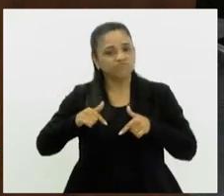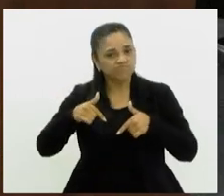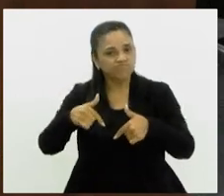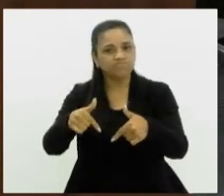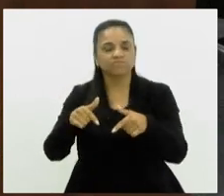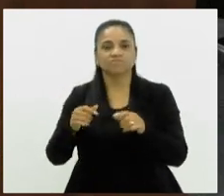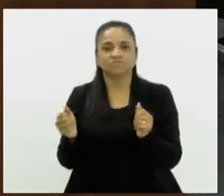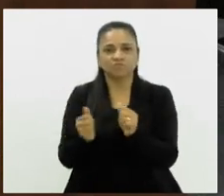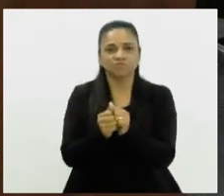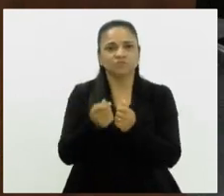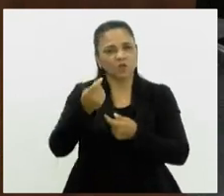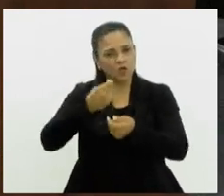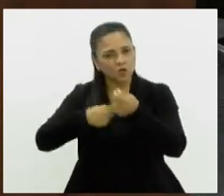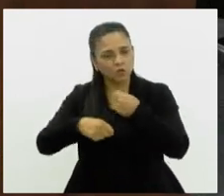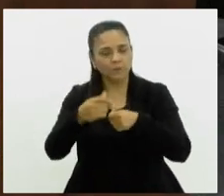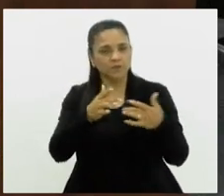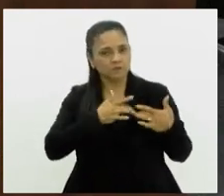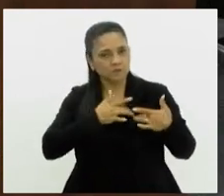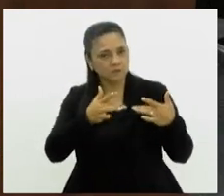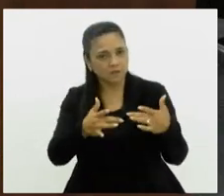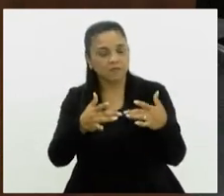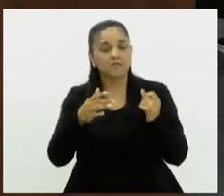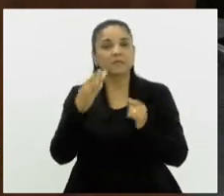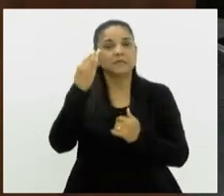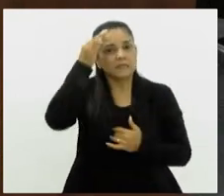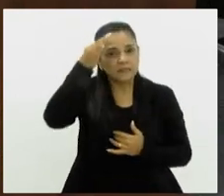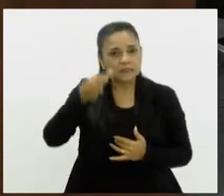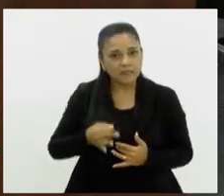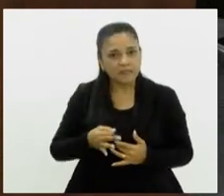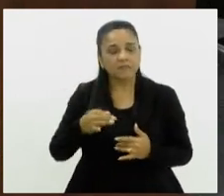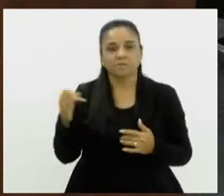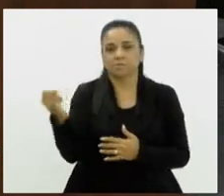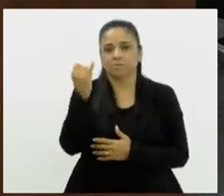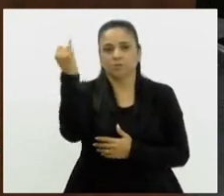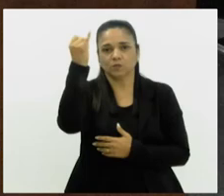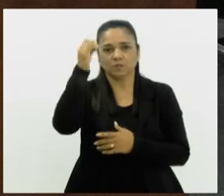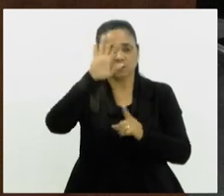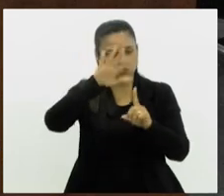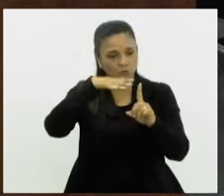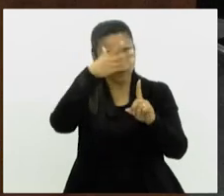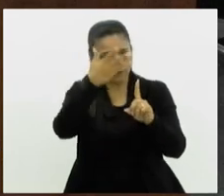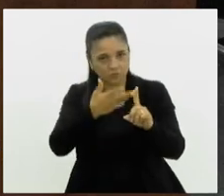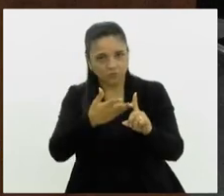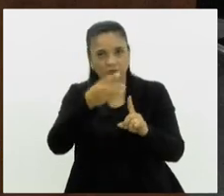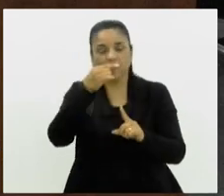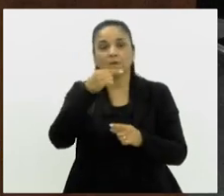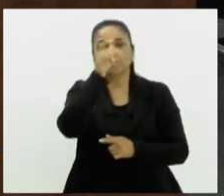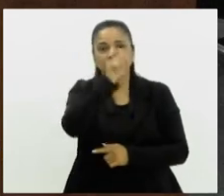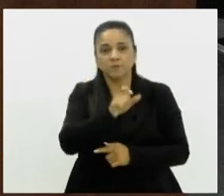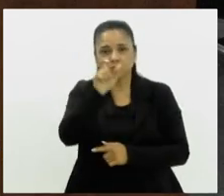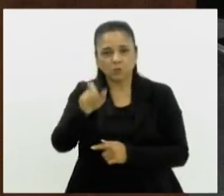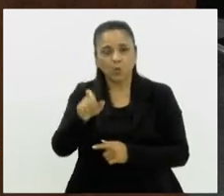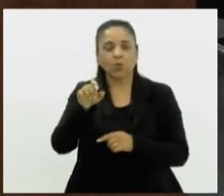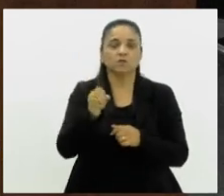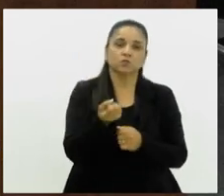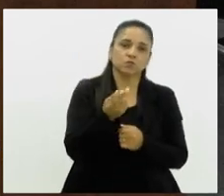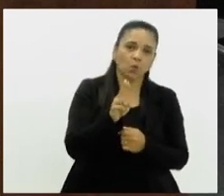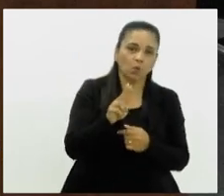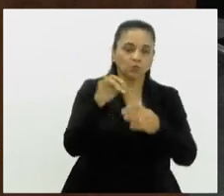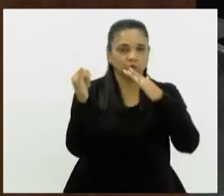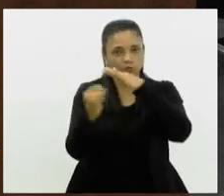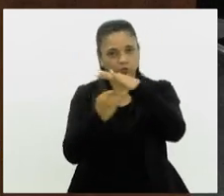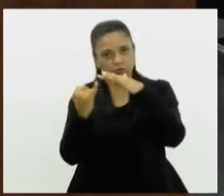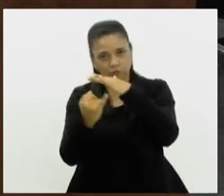Frente de Economia Solidária, que está entendendo a importância de homenagear figuras e instituições e